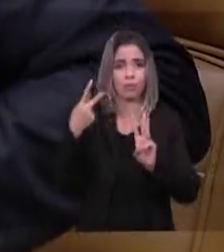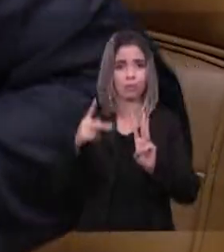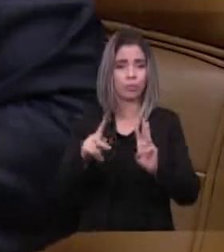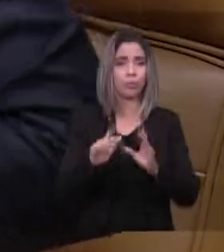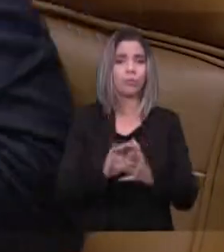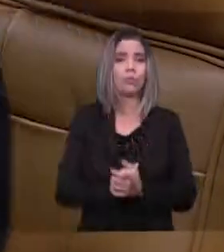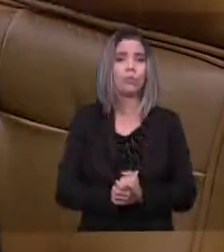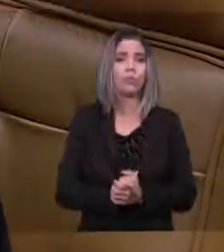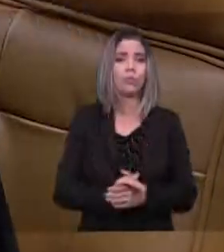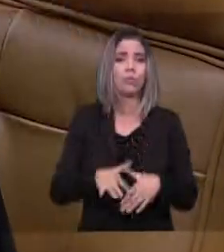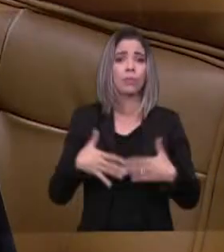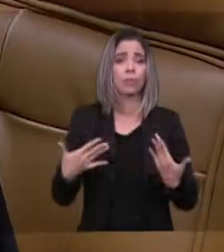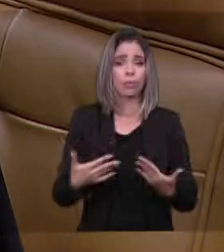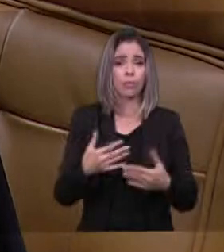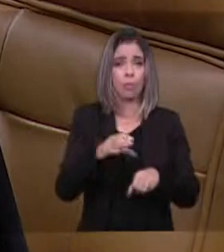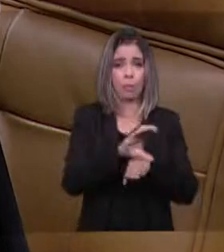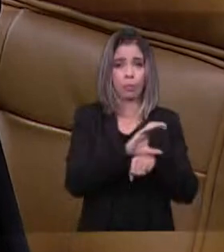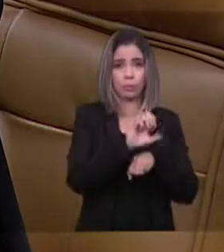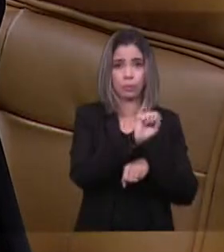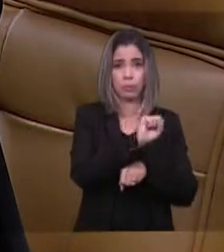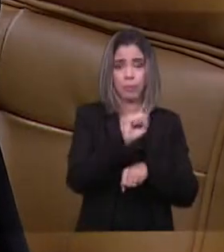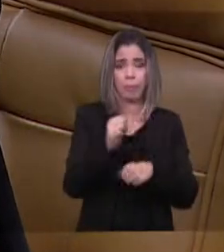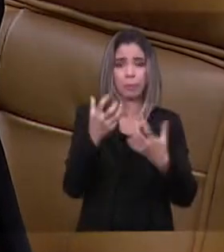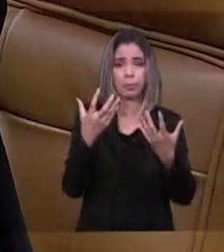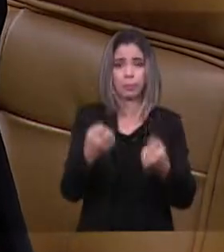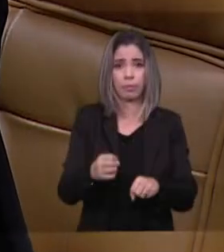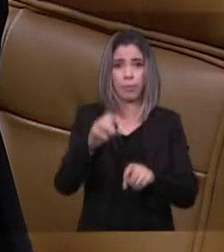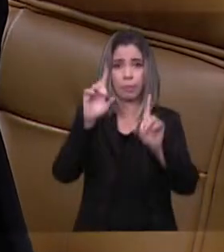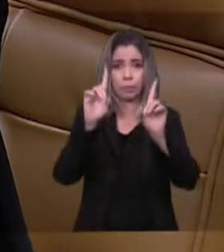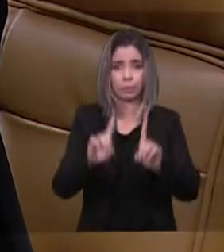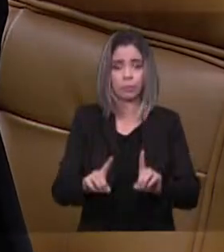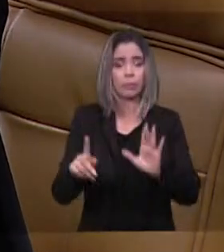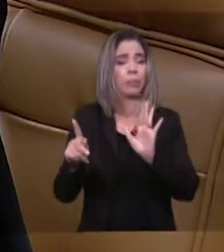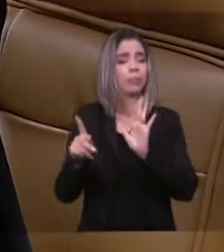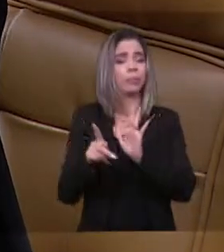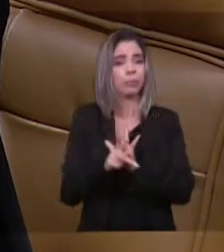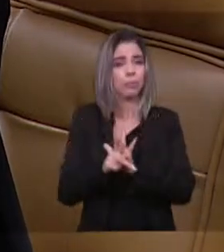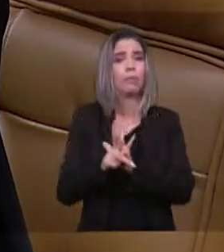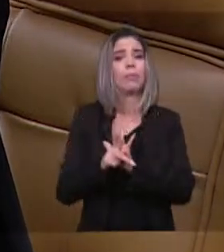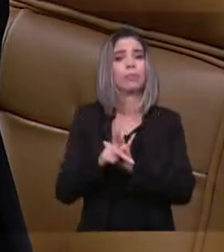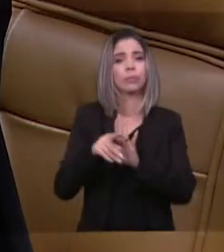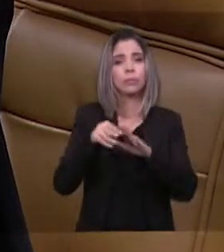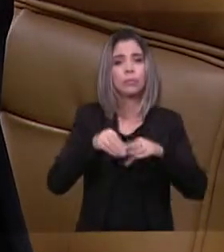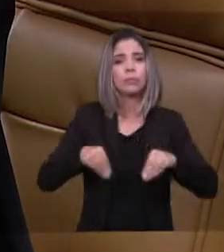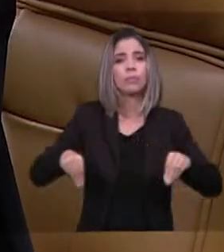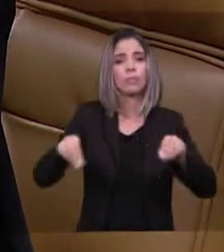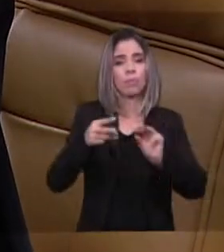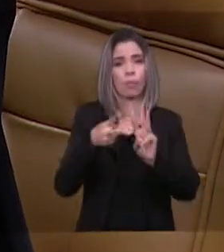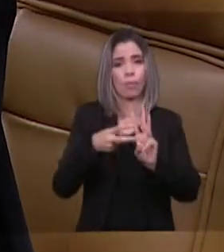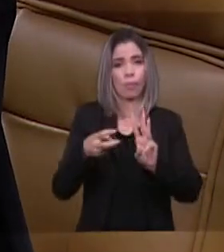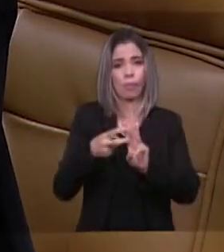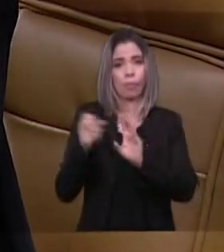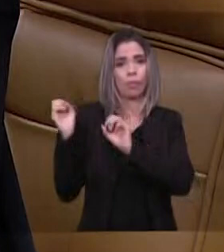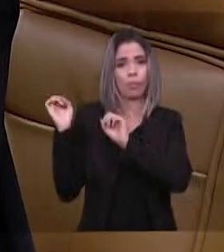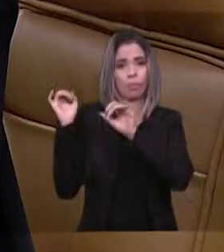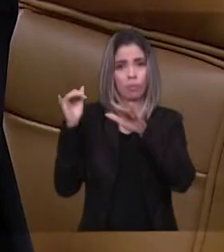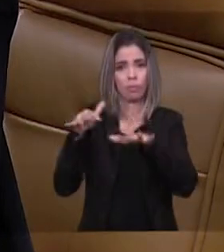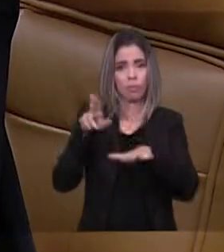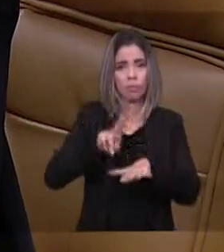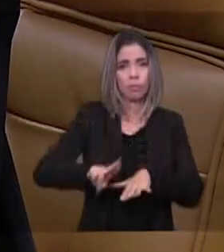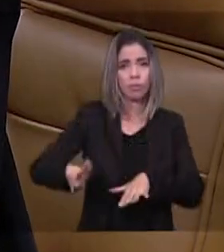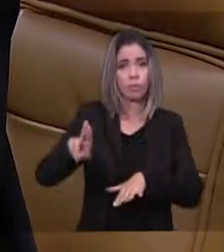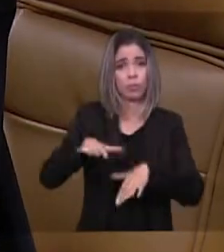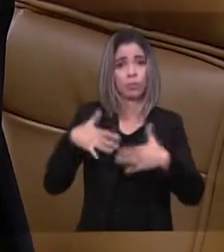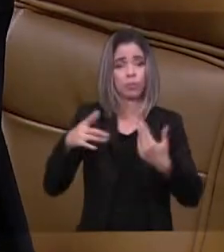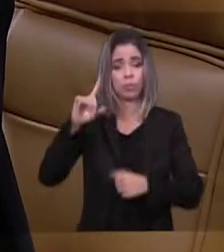Convém destacar que o Constituinte de 88, ao reconhecer os direitos originários sobre as terras tradicionalmente ocupadas por comunidades indígenas,